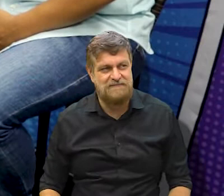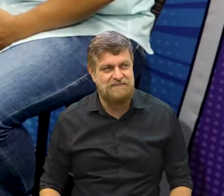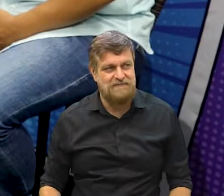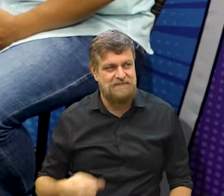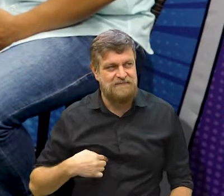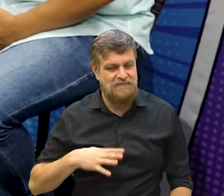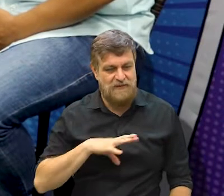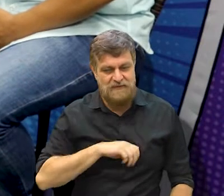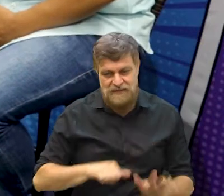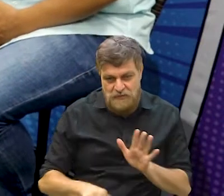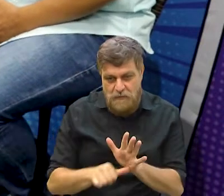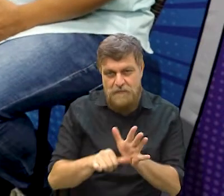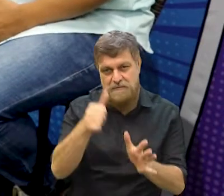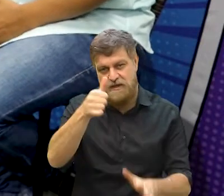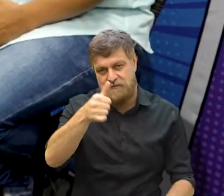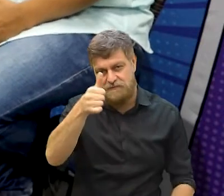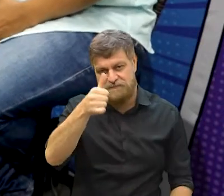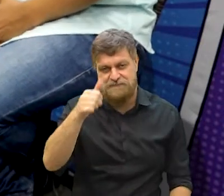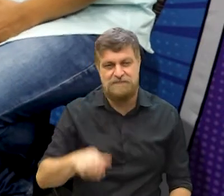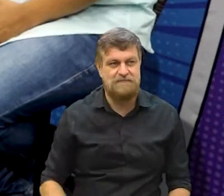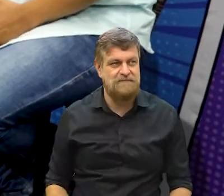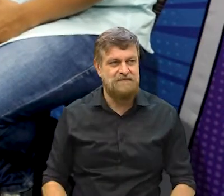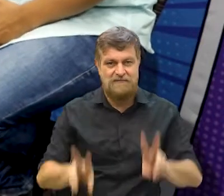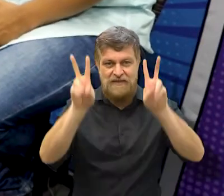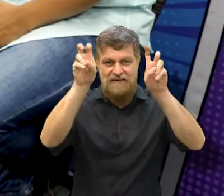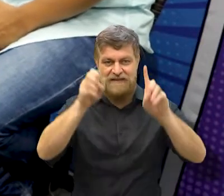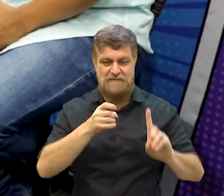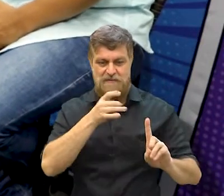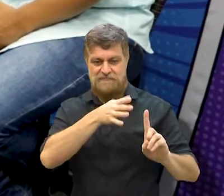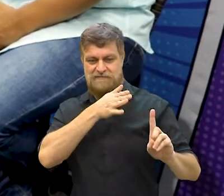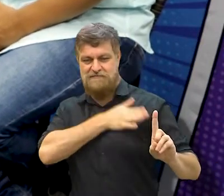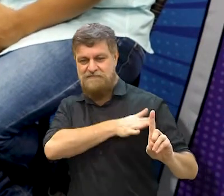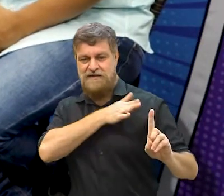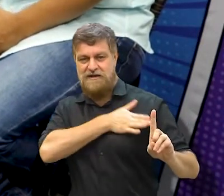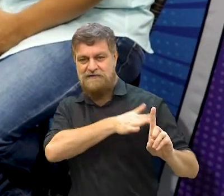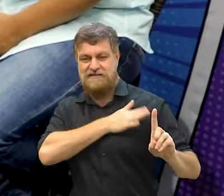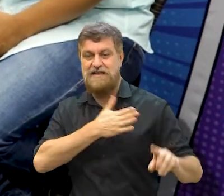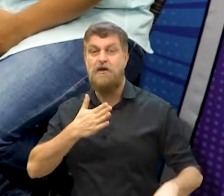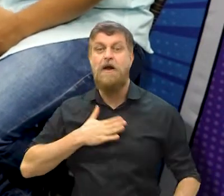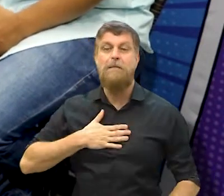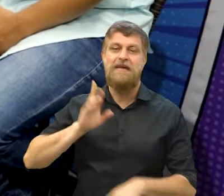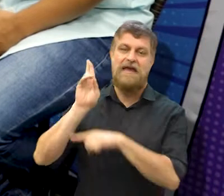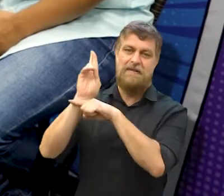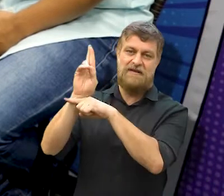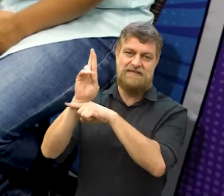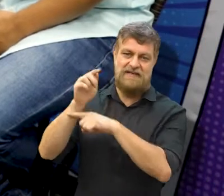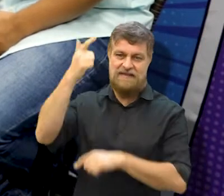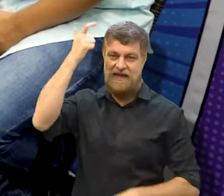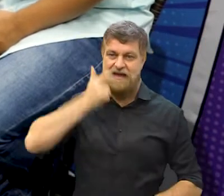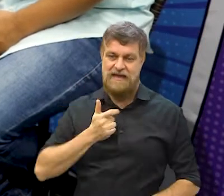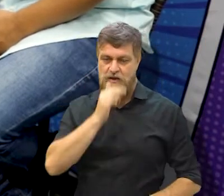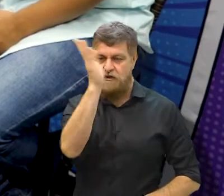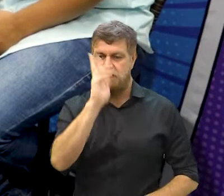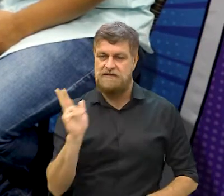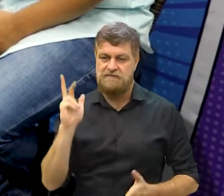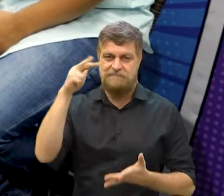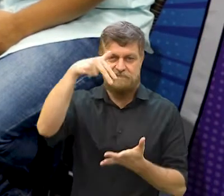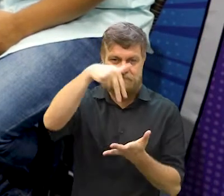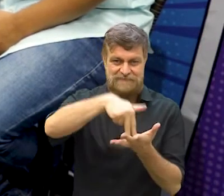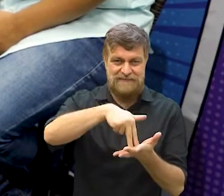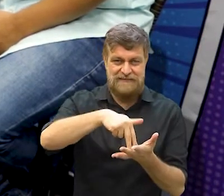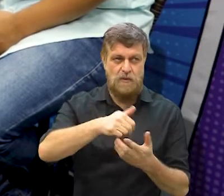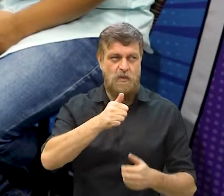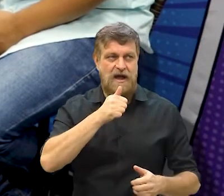Eu gostei mais de primeiro, que falou sobre o preconceito, que acho que ele me representou muito. Eu tinha chegado pouco tempo, eu tava